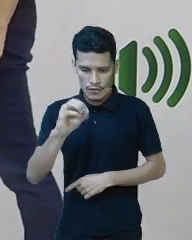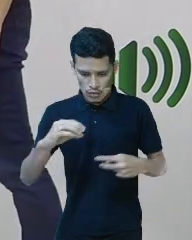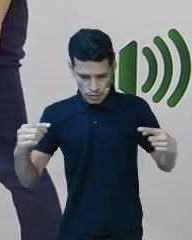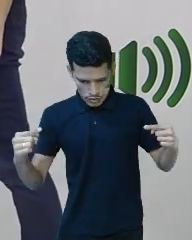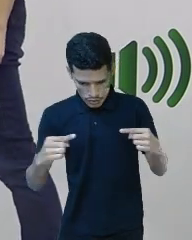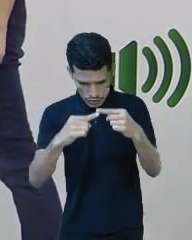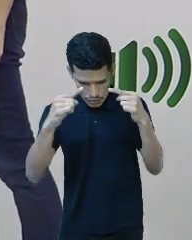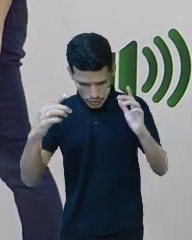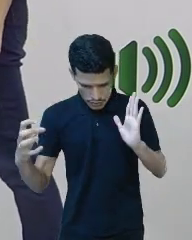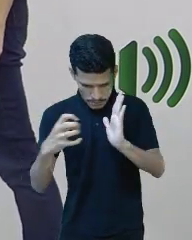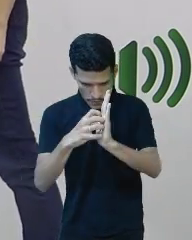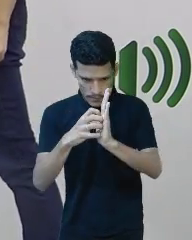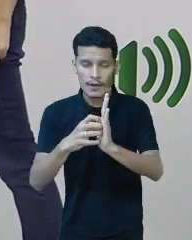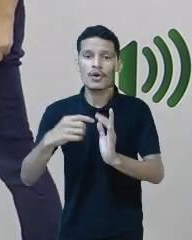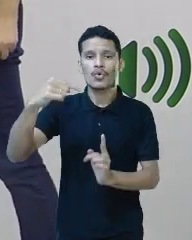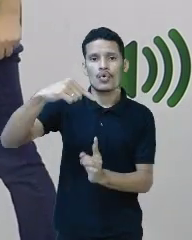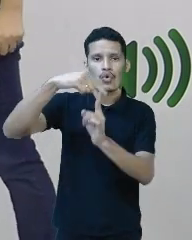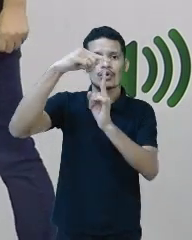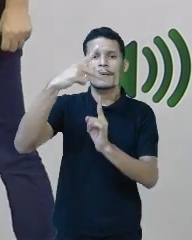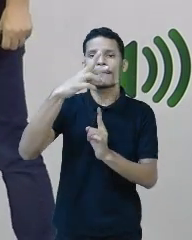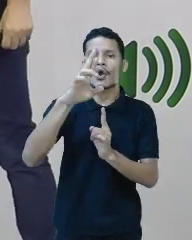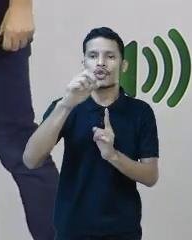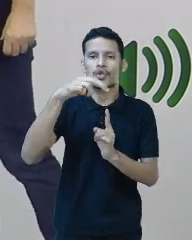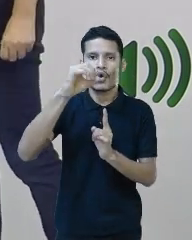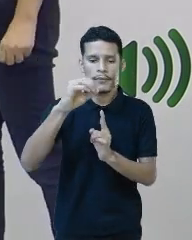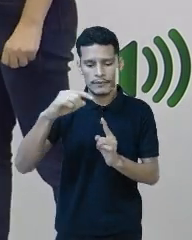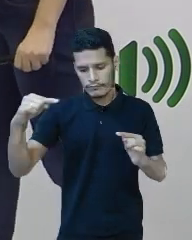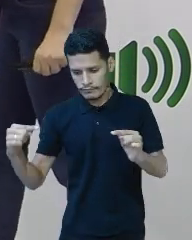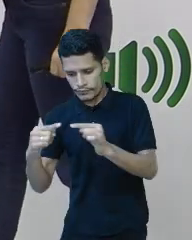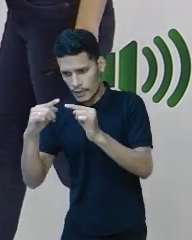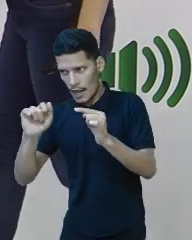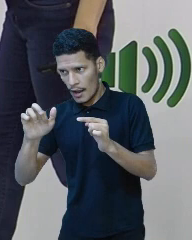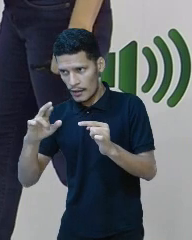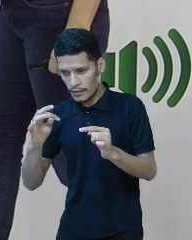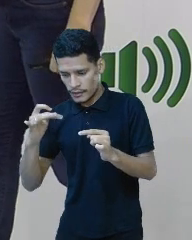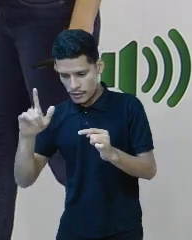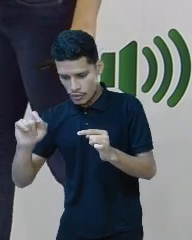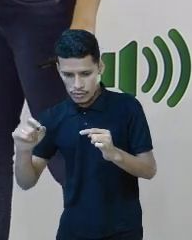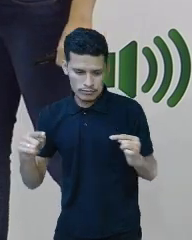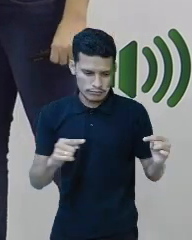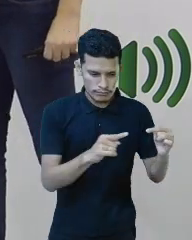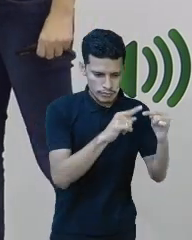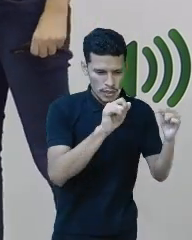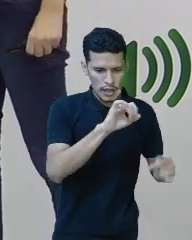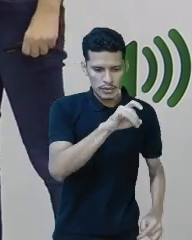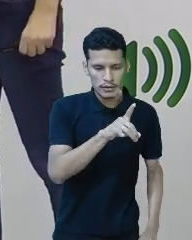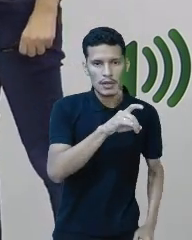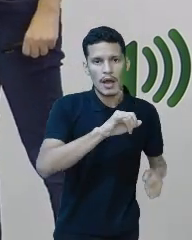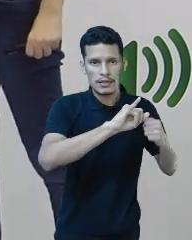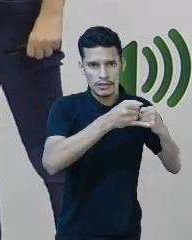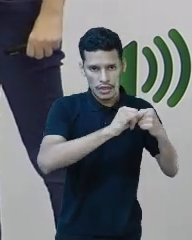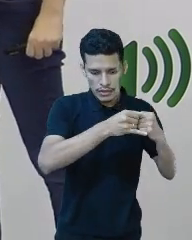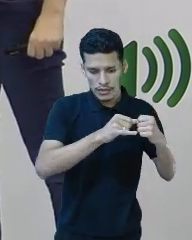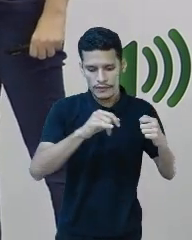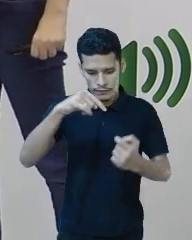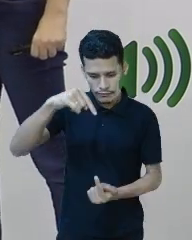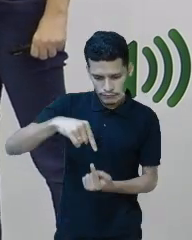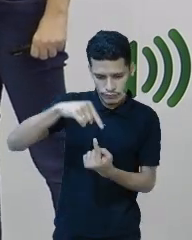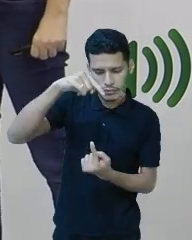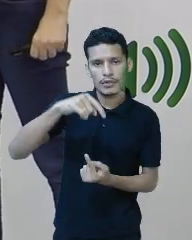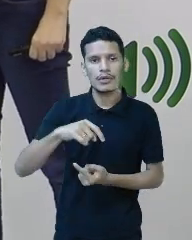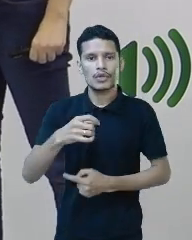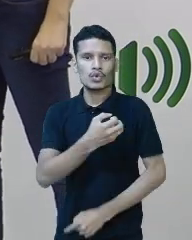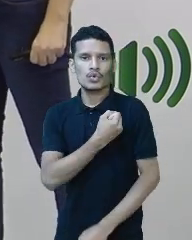concordar diretamente com o pronome, com o artigo, com o adjetivo e com o numeral,